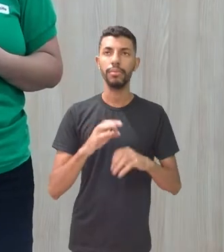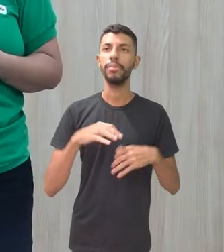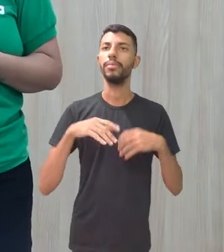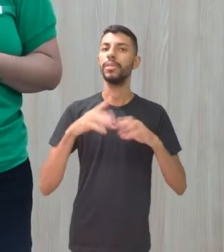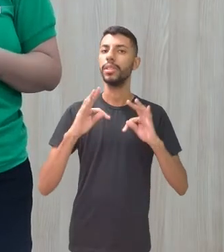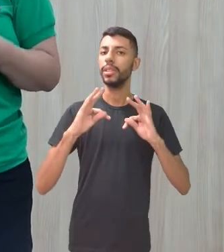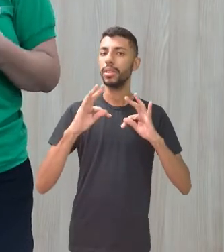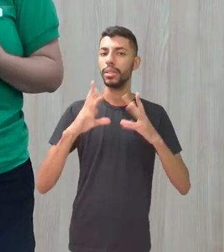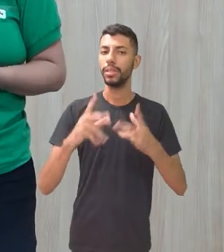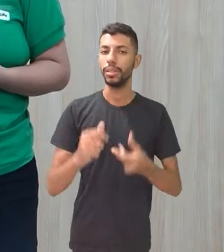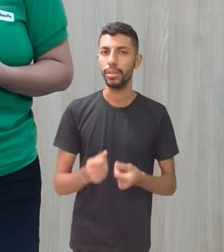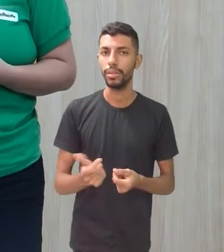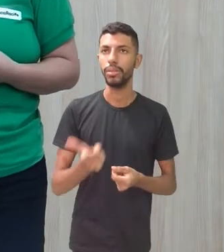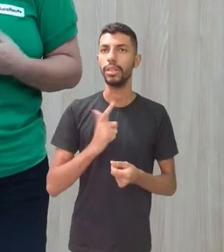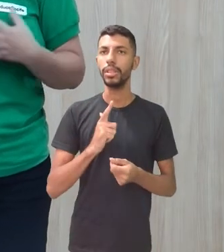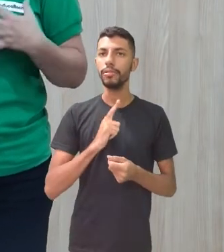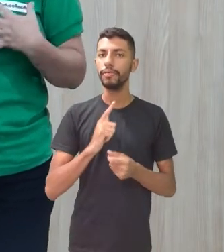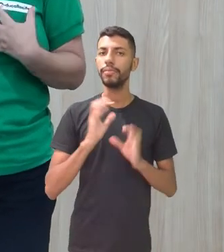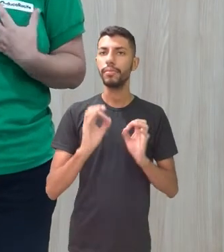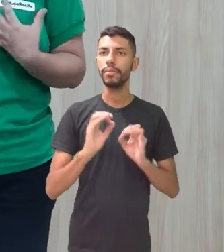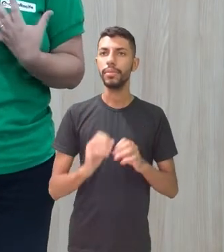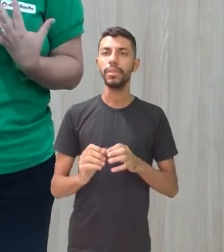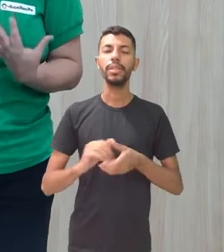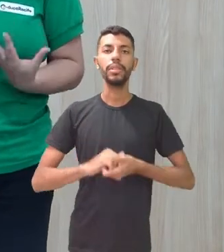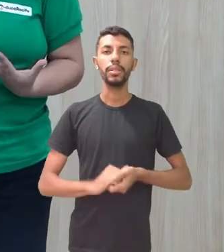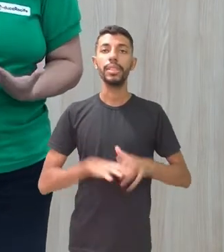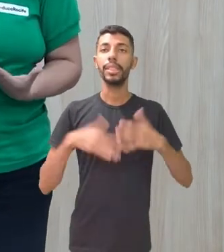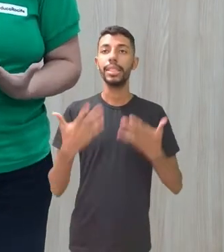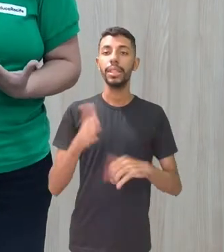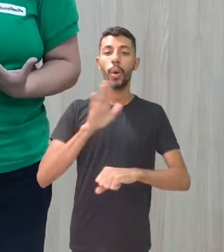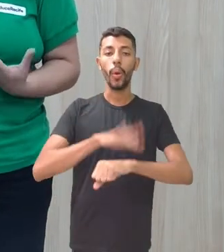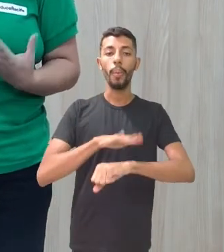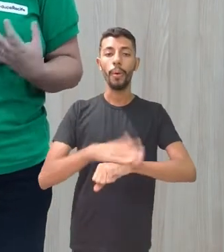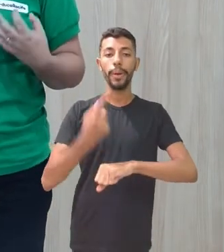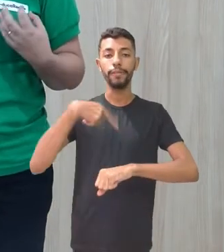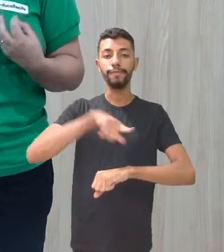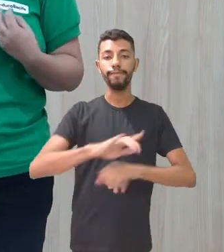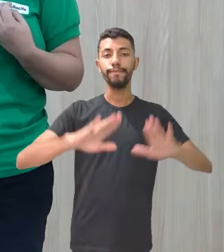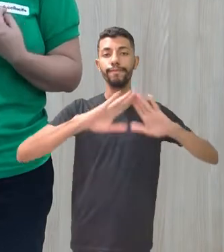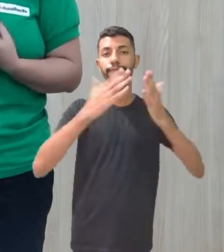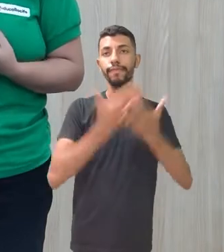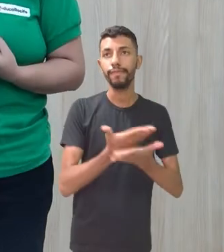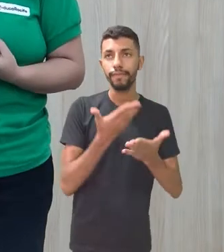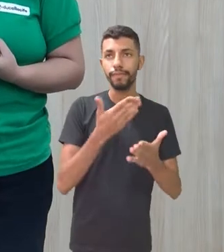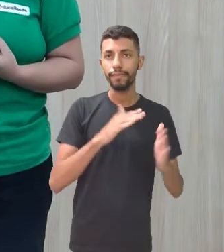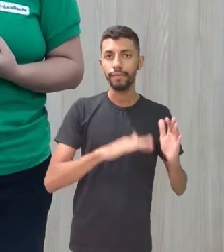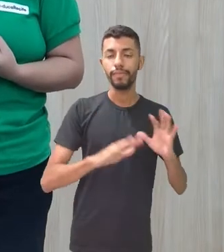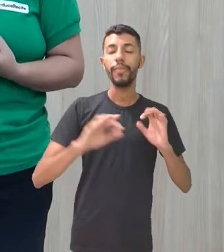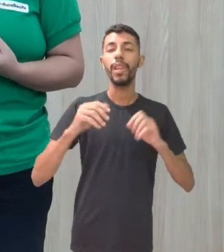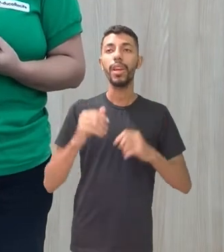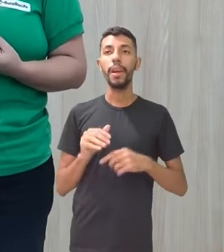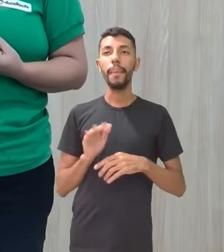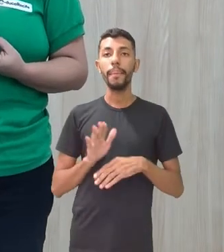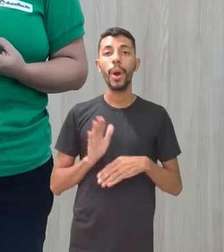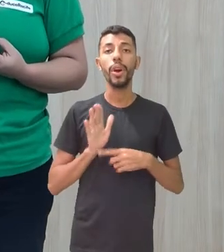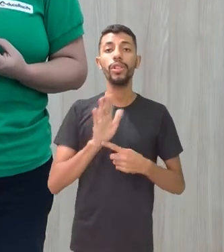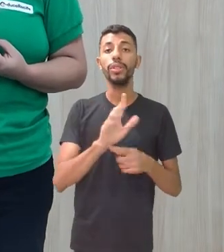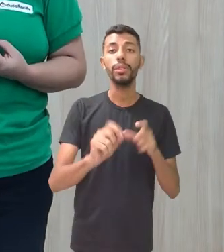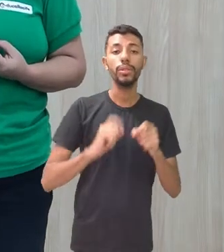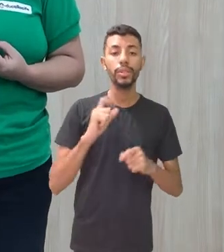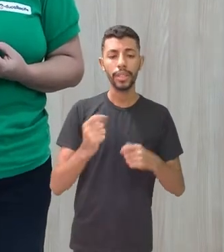com deficiência e sem. Então, ela vai chegar naquele momento à creche trazendo esse sentimento. O sentimento